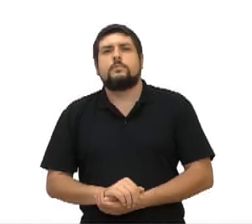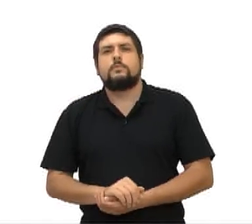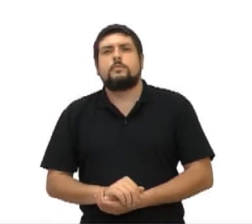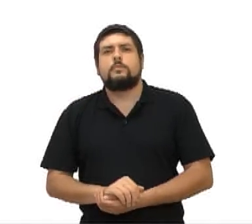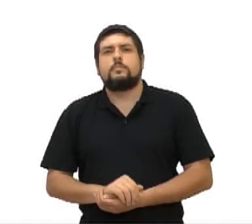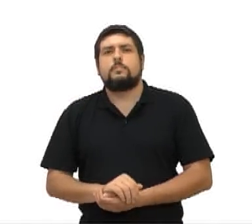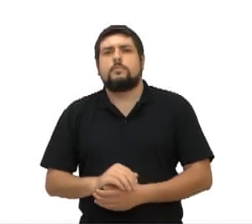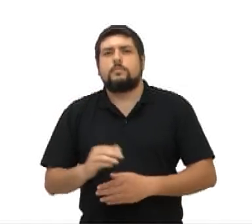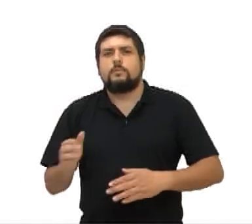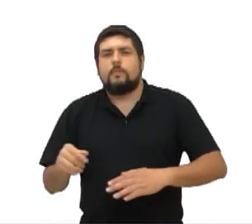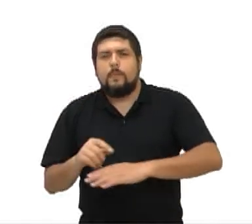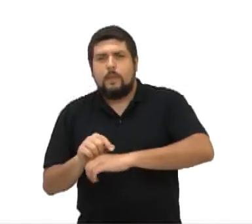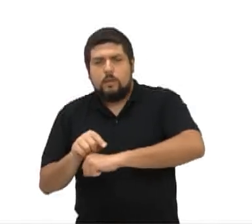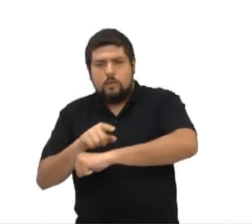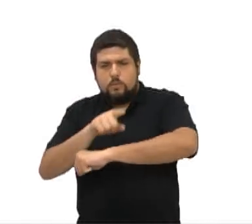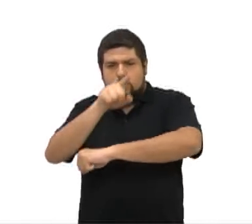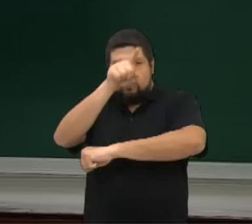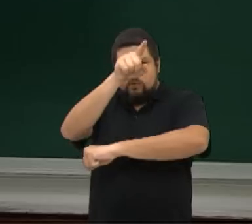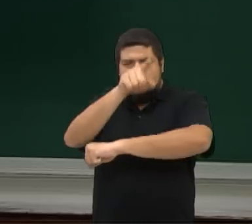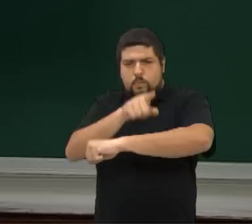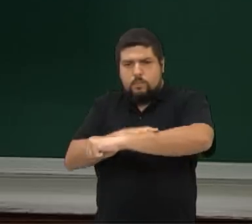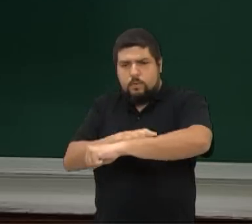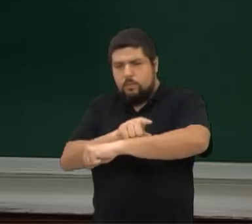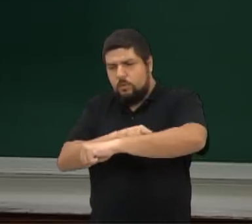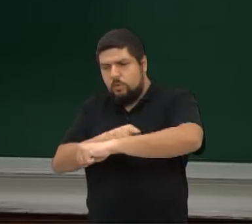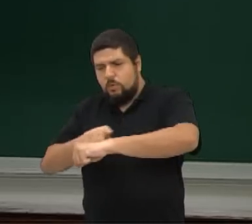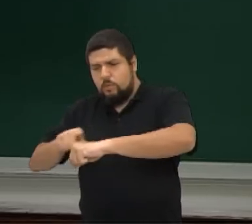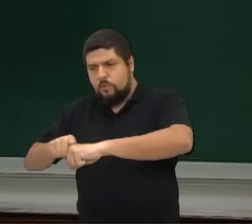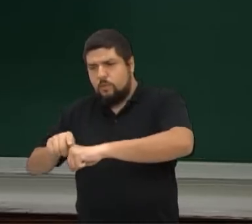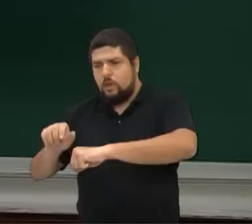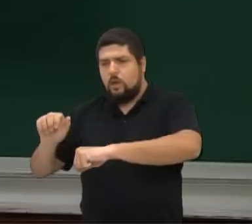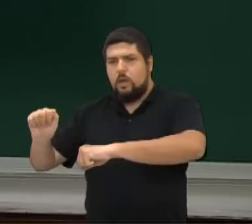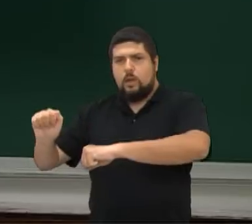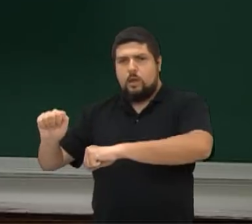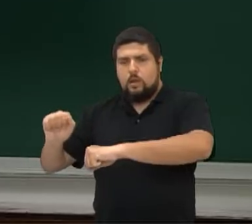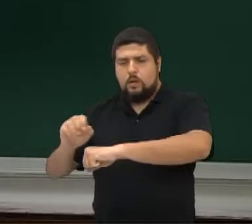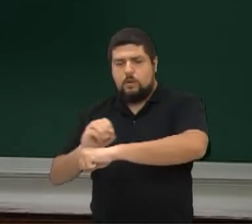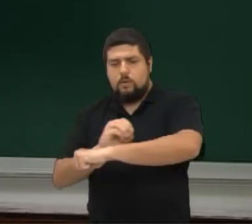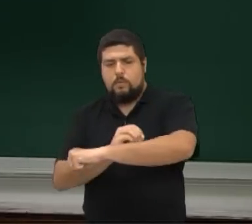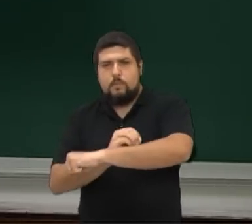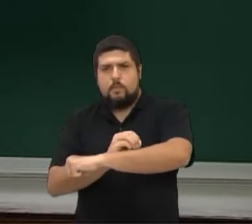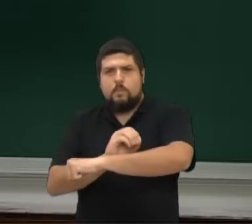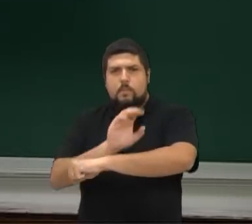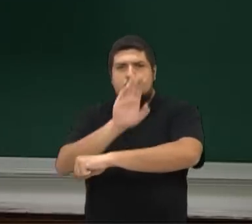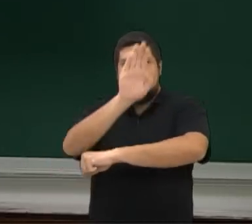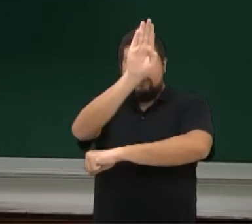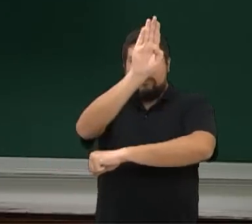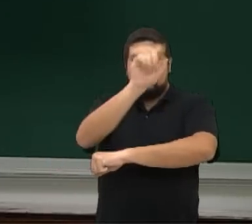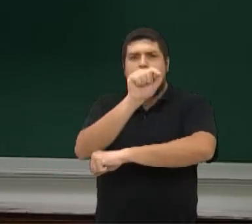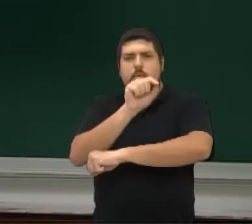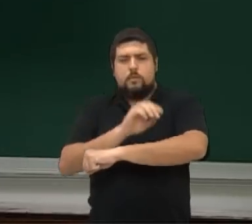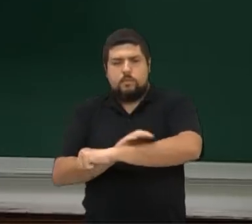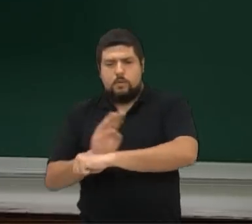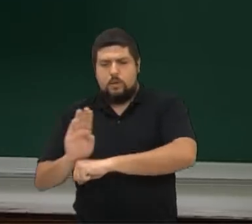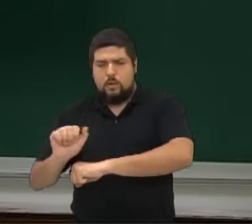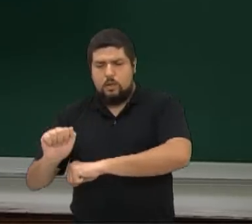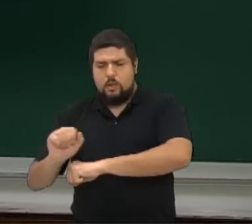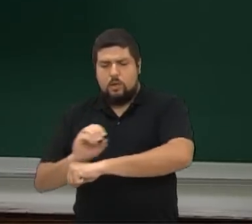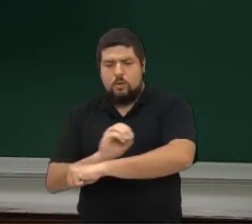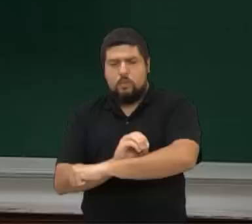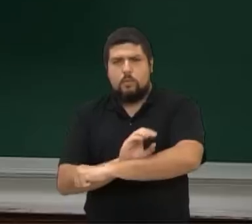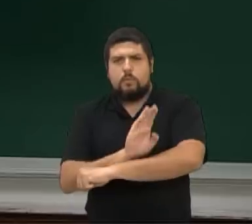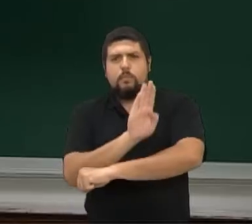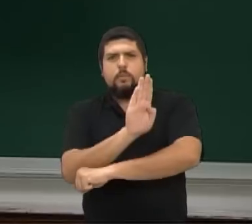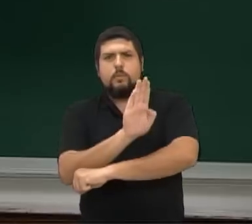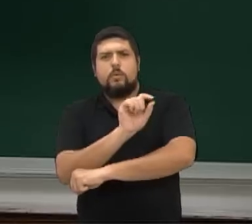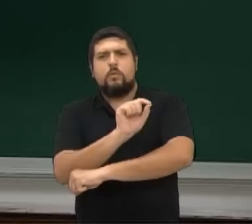ângulo equivale, esse ângulo AOB equivale a 90 graus. Então, nós podemos chamar ou de ângulo